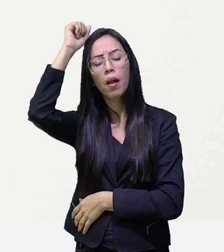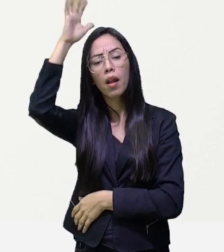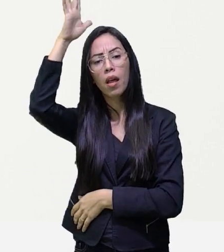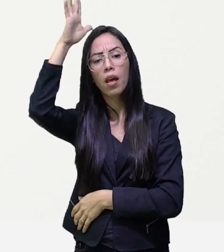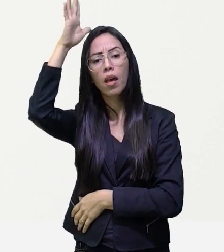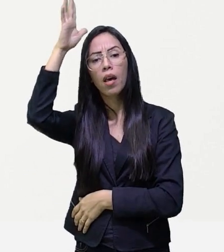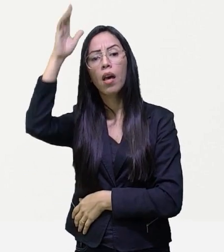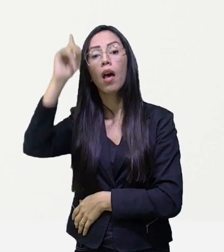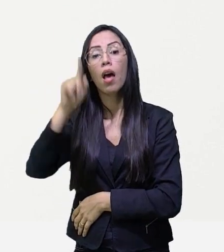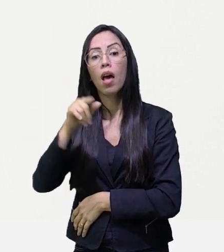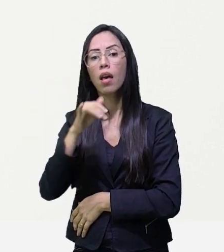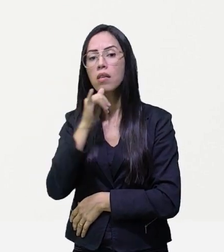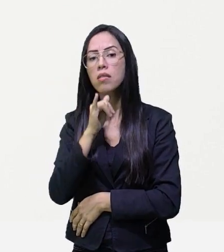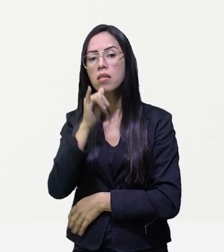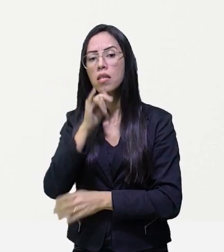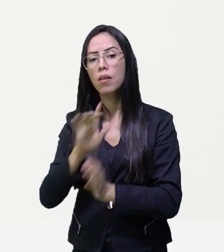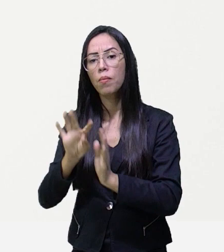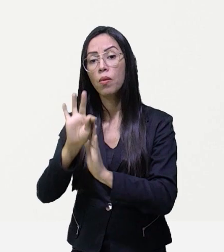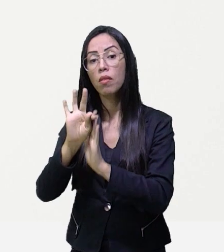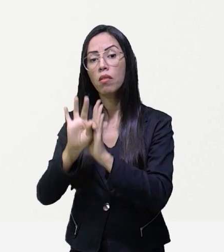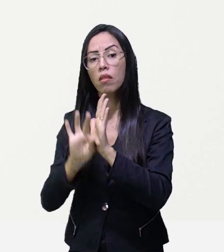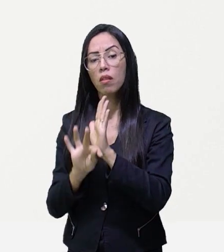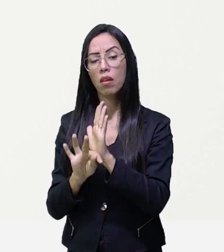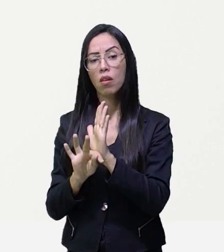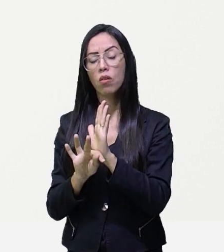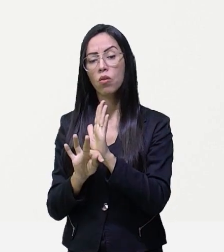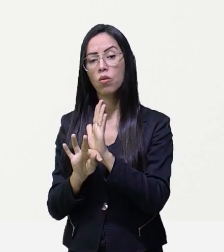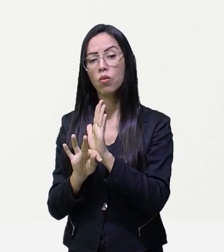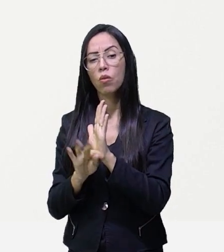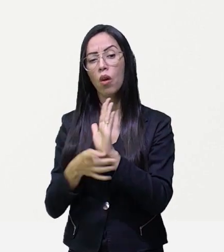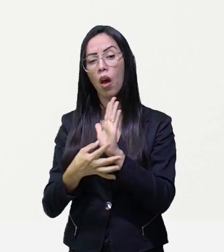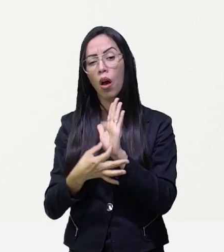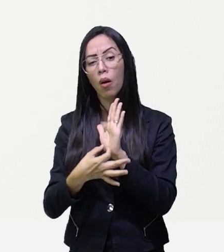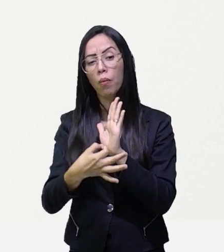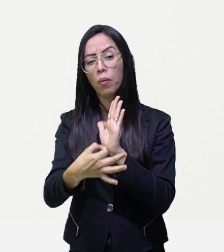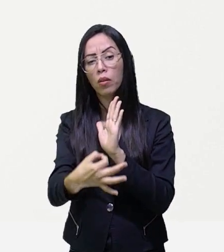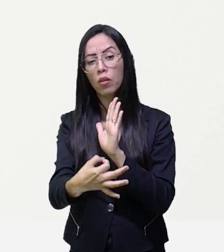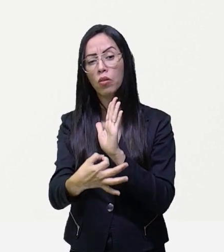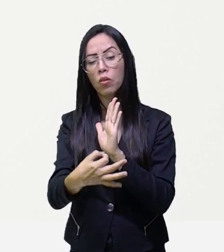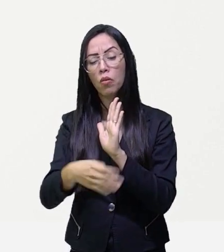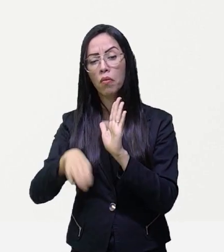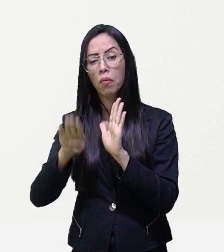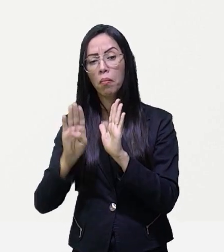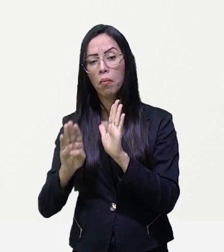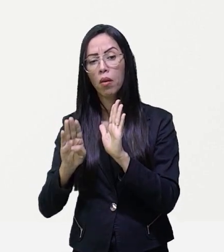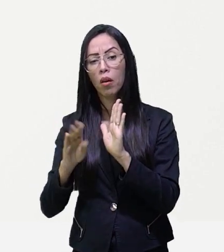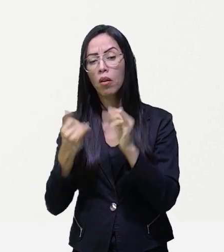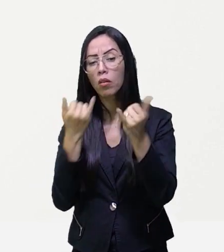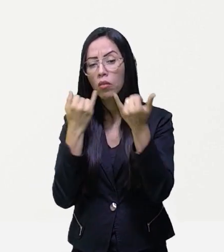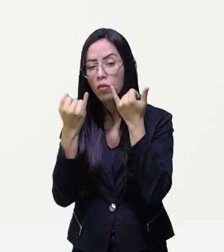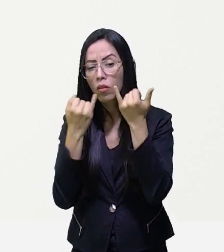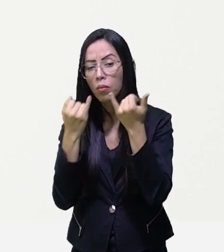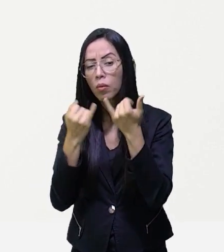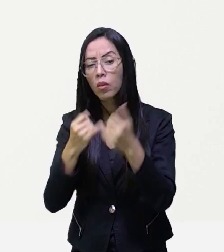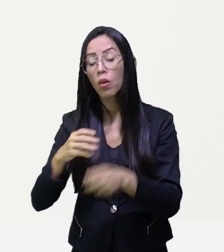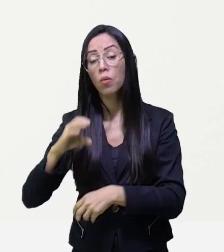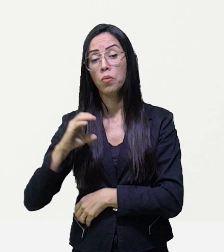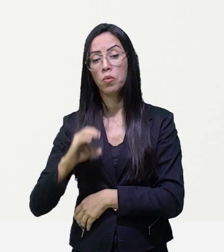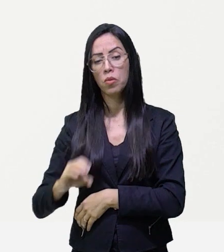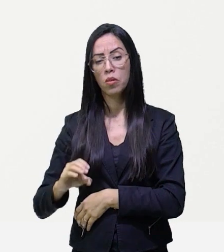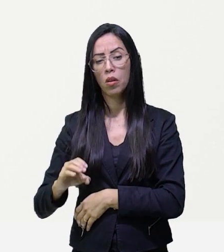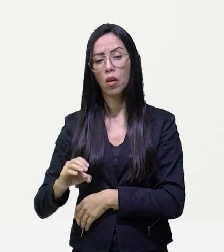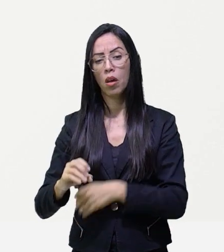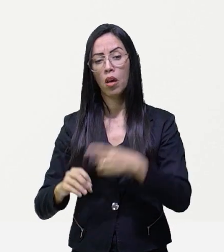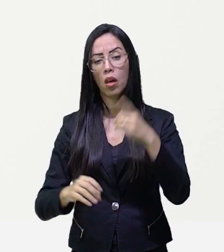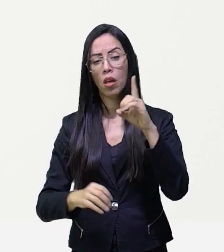de texto. Aí você vai dizer, é um texto argumentativo? Ele é informativo? Ou ele